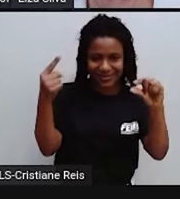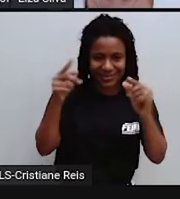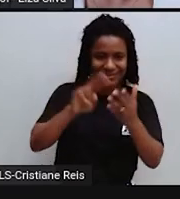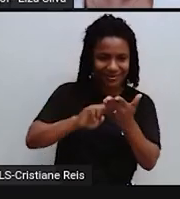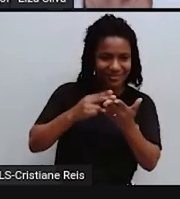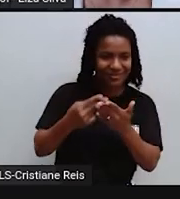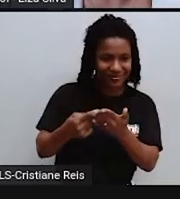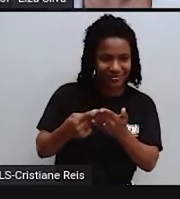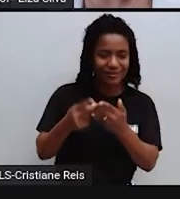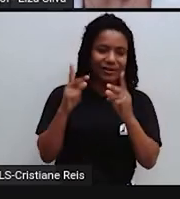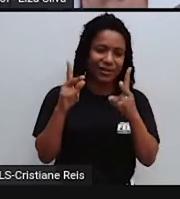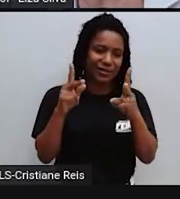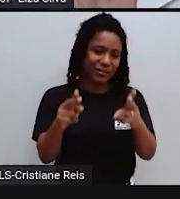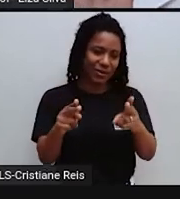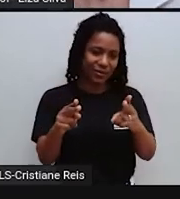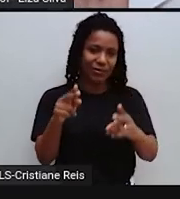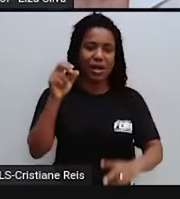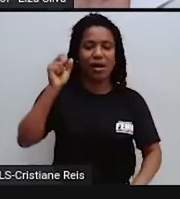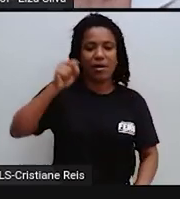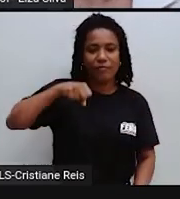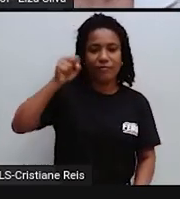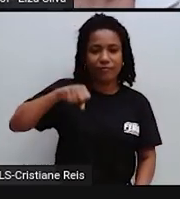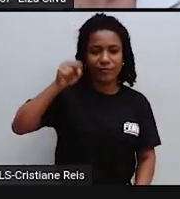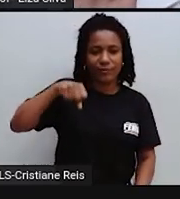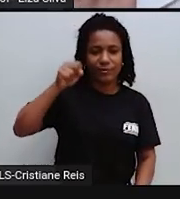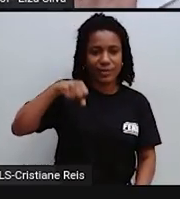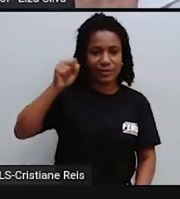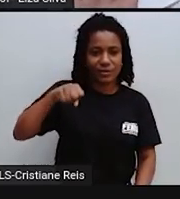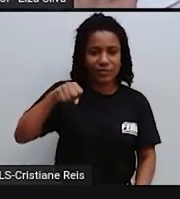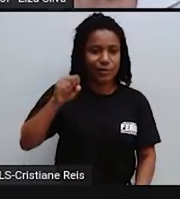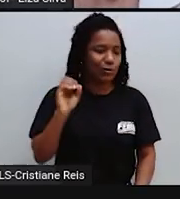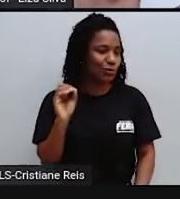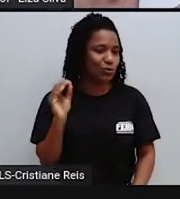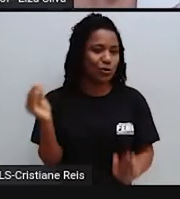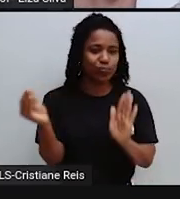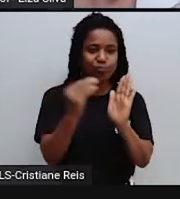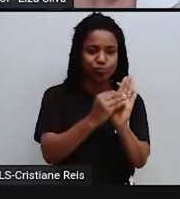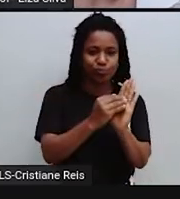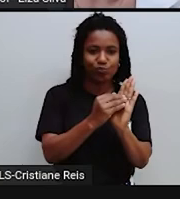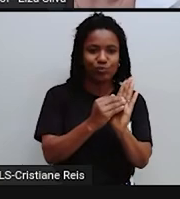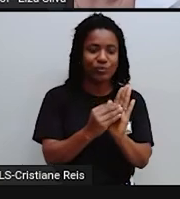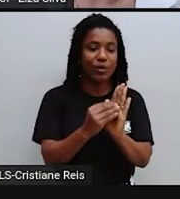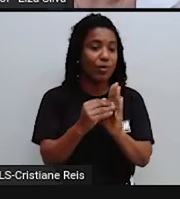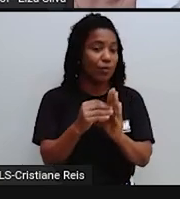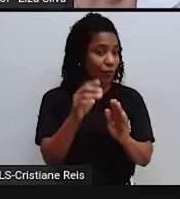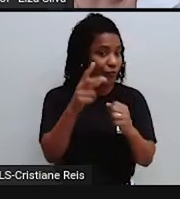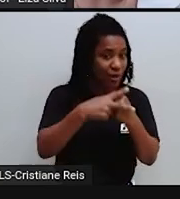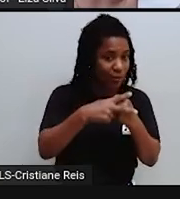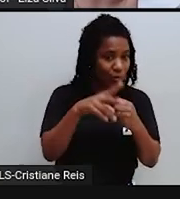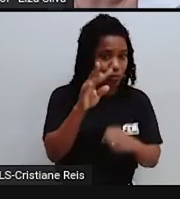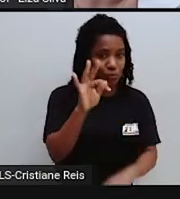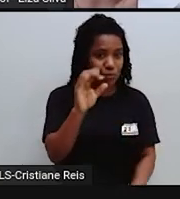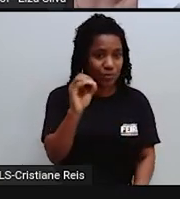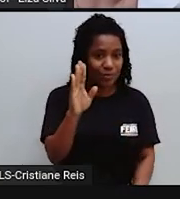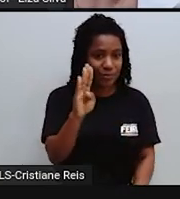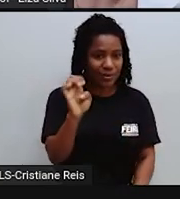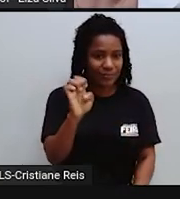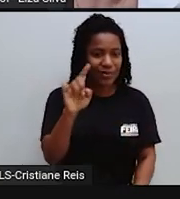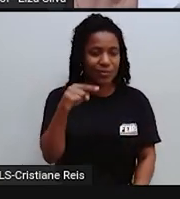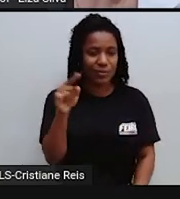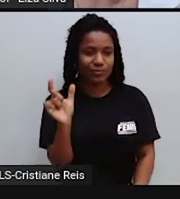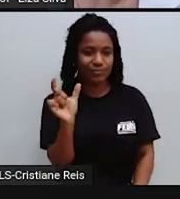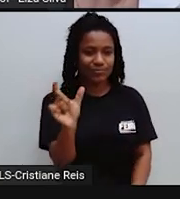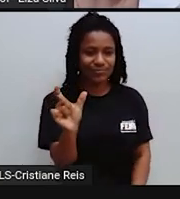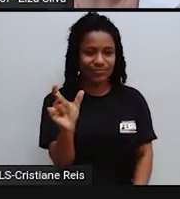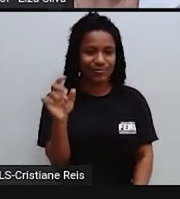vimos na forma afirmativa, eu apenas acrescentei, após o verbo to be, a partícula not. Então vejam